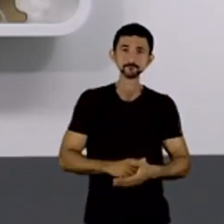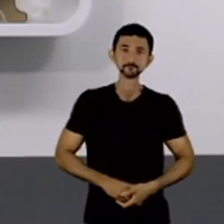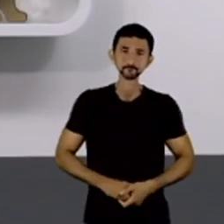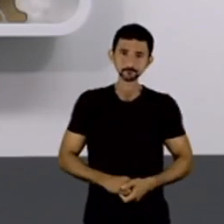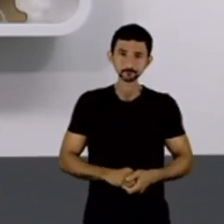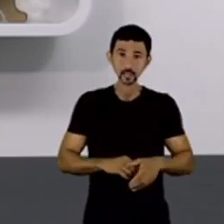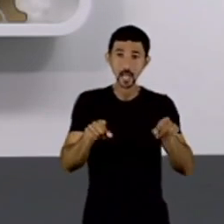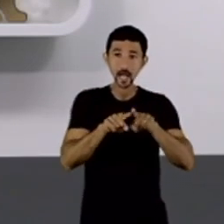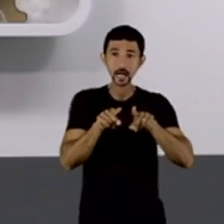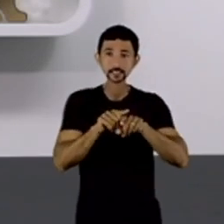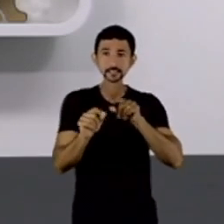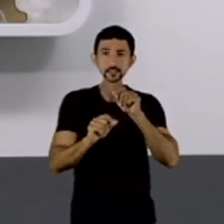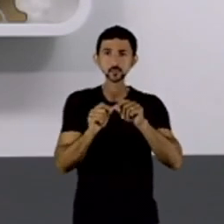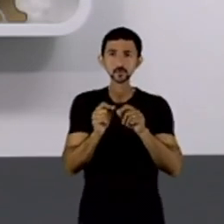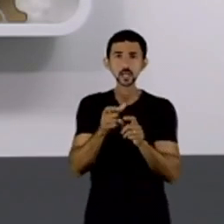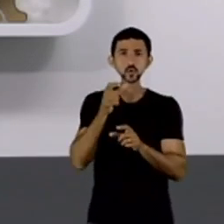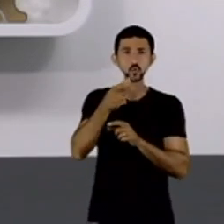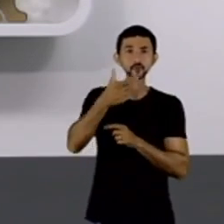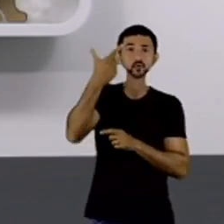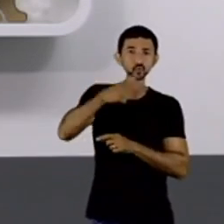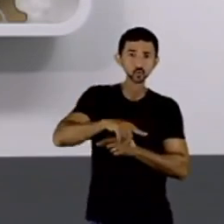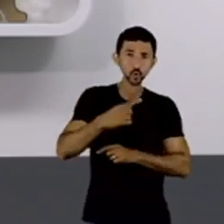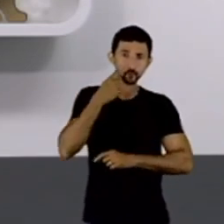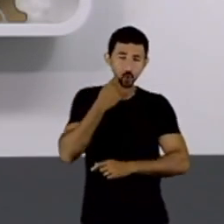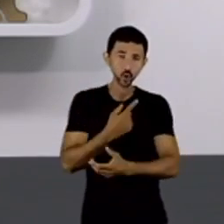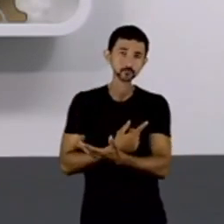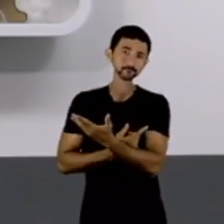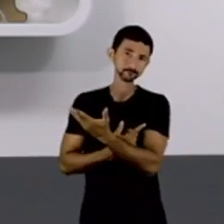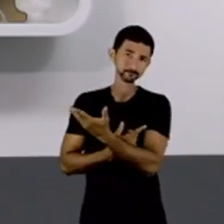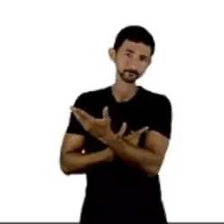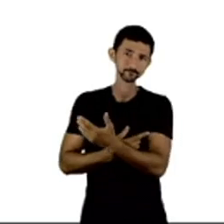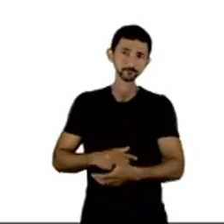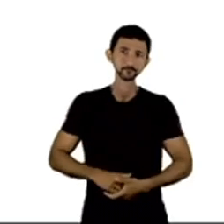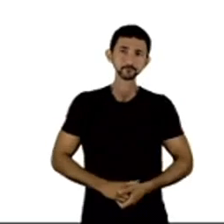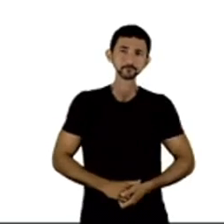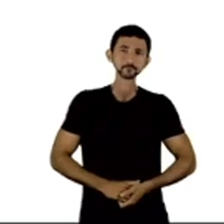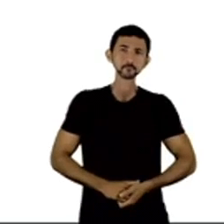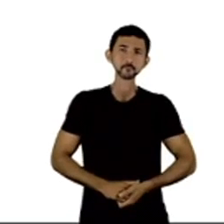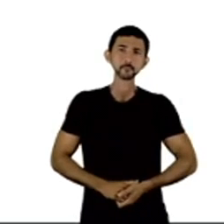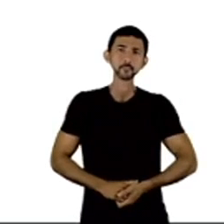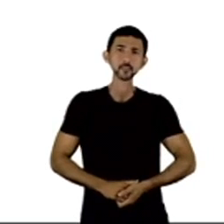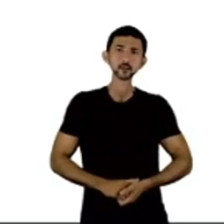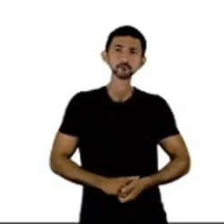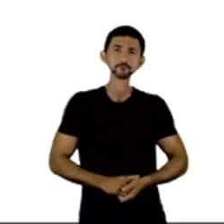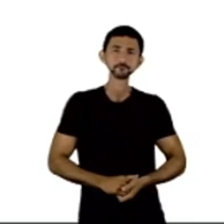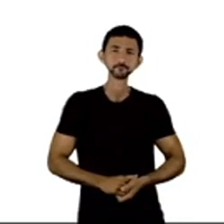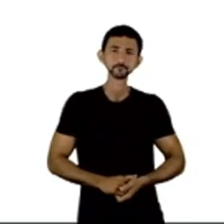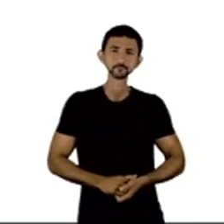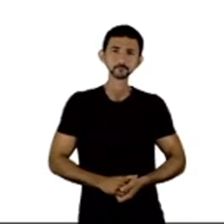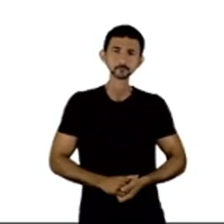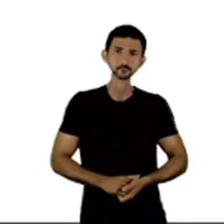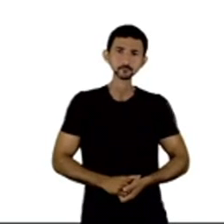Nesse aspecto, eu te convido mais uma vez a olhar para a tela e entender comigo